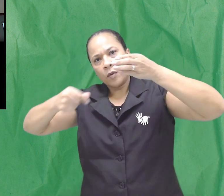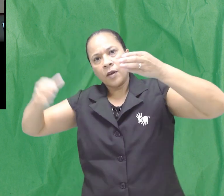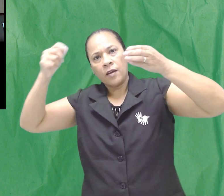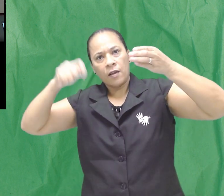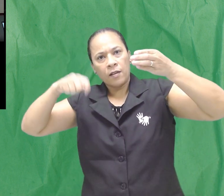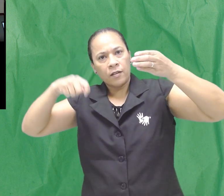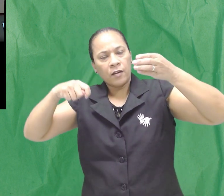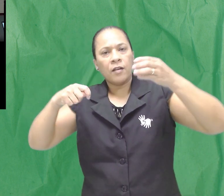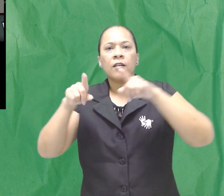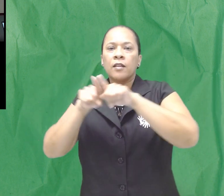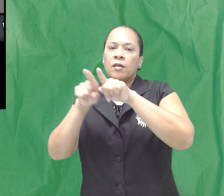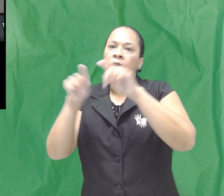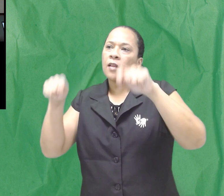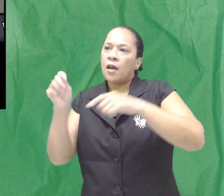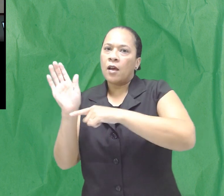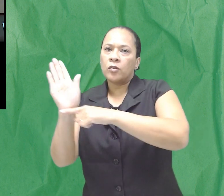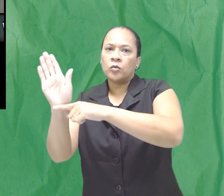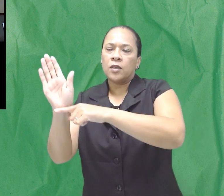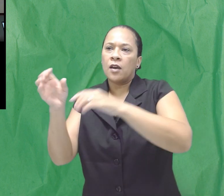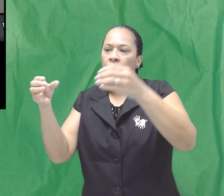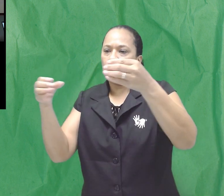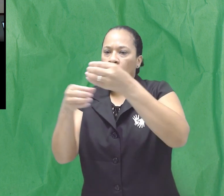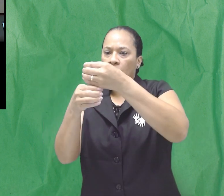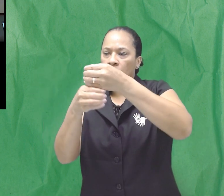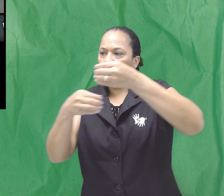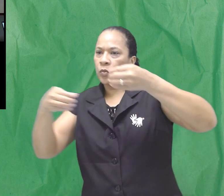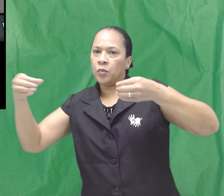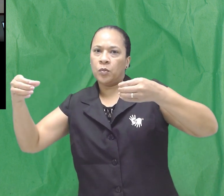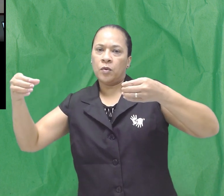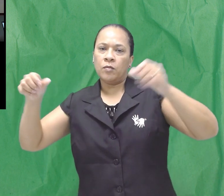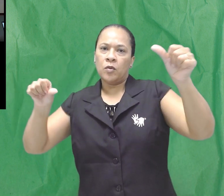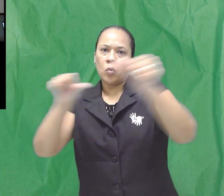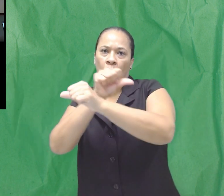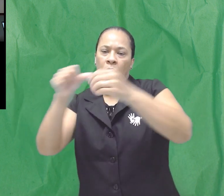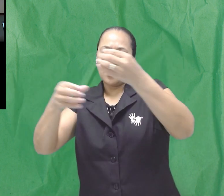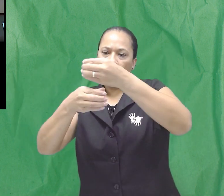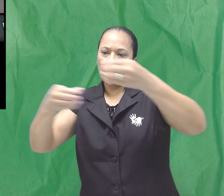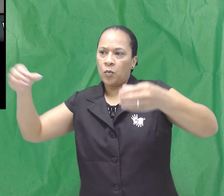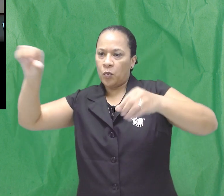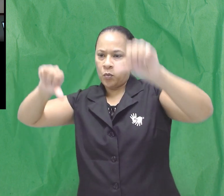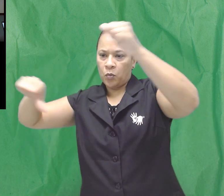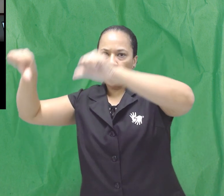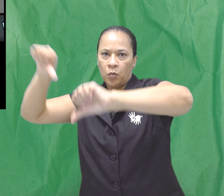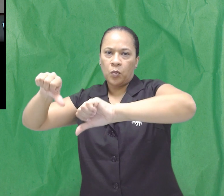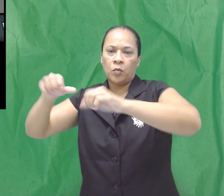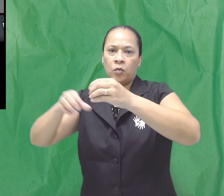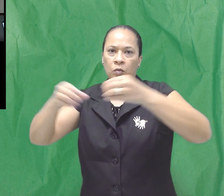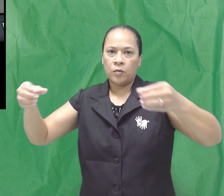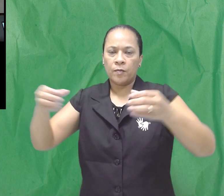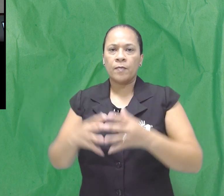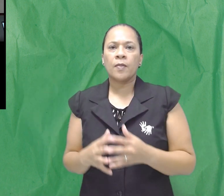um auxílio na hora de fazer a transferência de líquidos de um frasco para outro. Temos também as espátulas, que podem ser